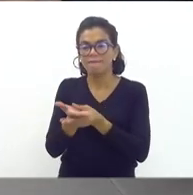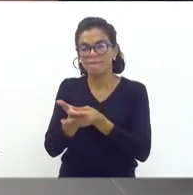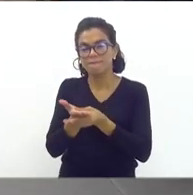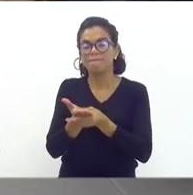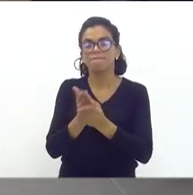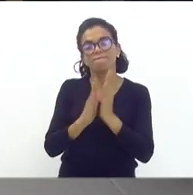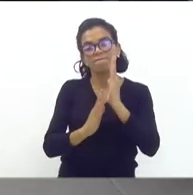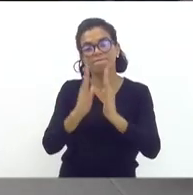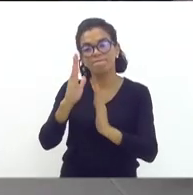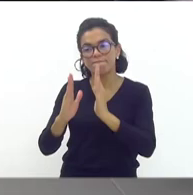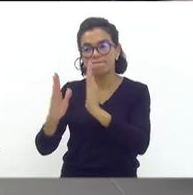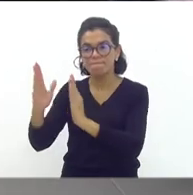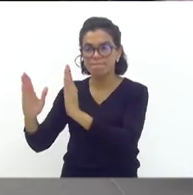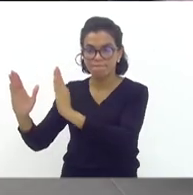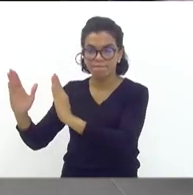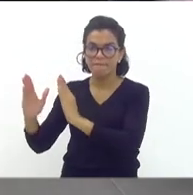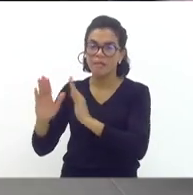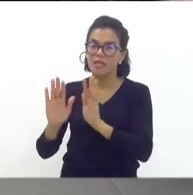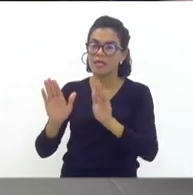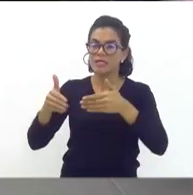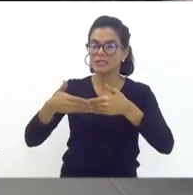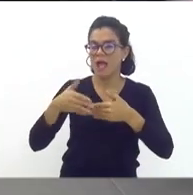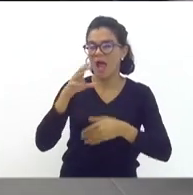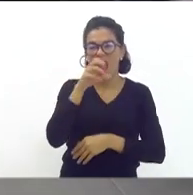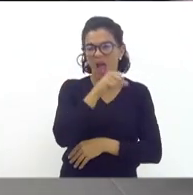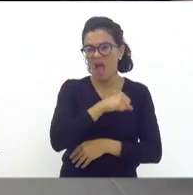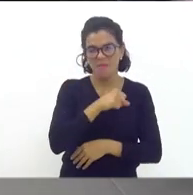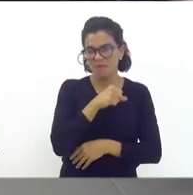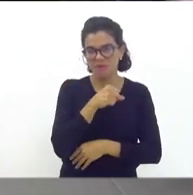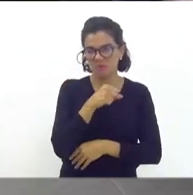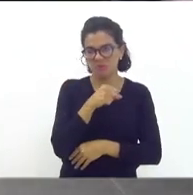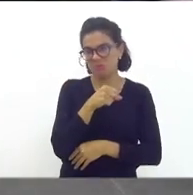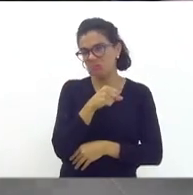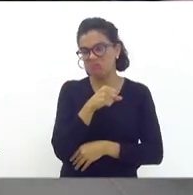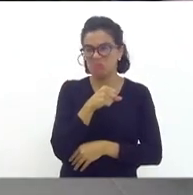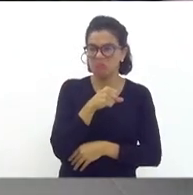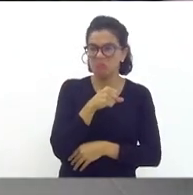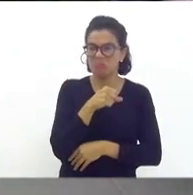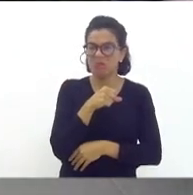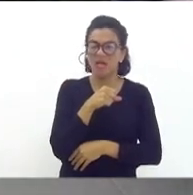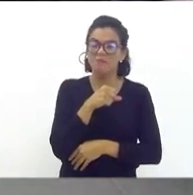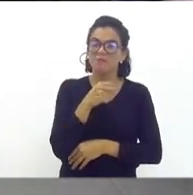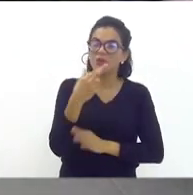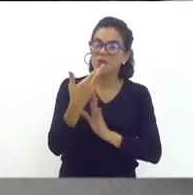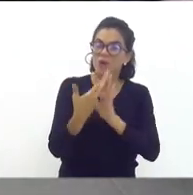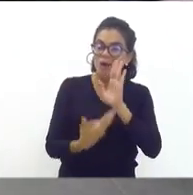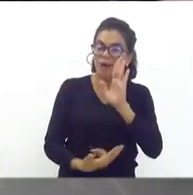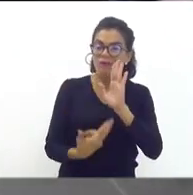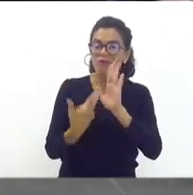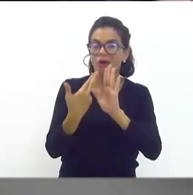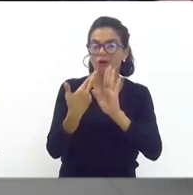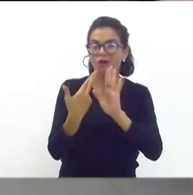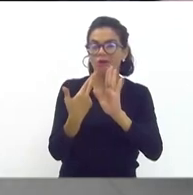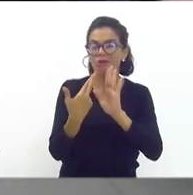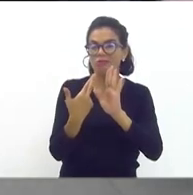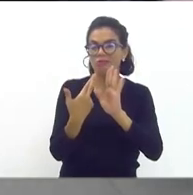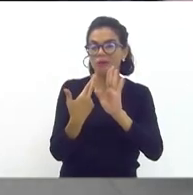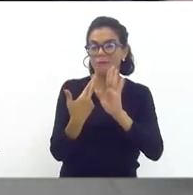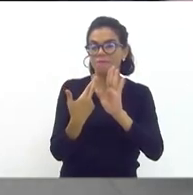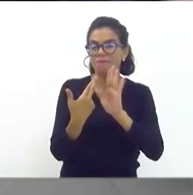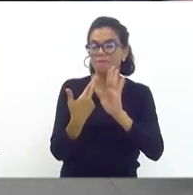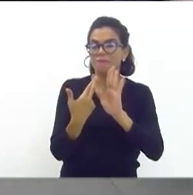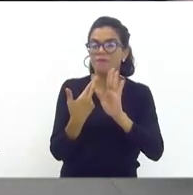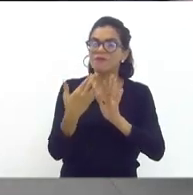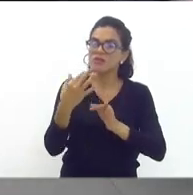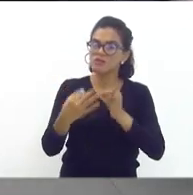acho que a gente encerra isso rápido a relatoria é coloca isso para